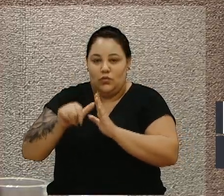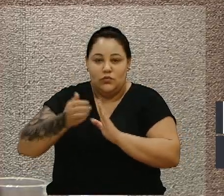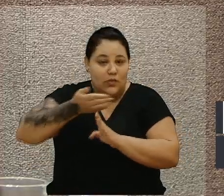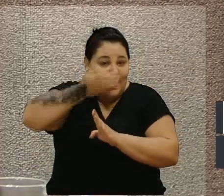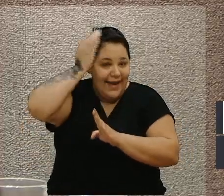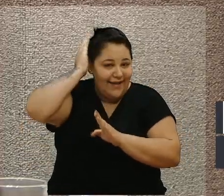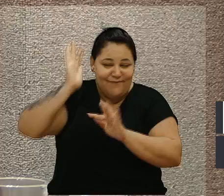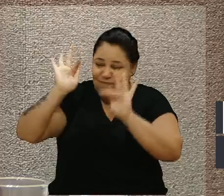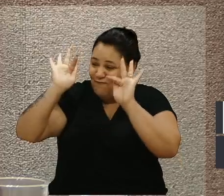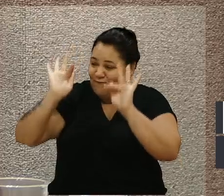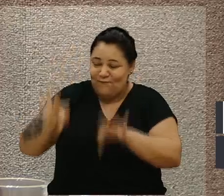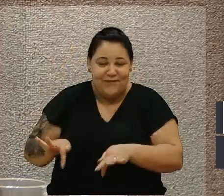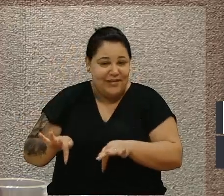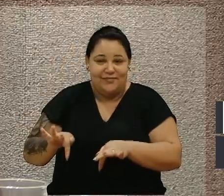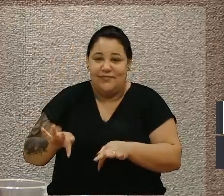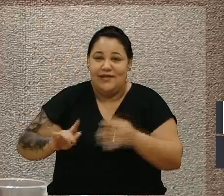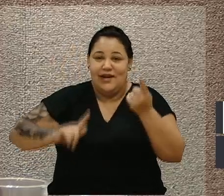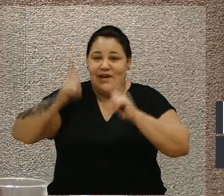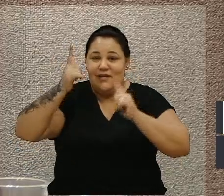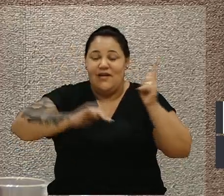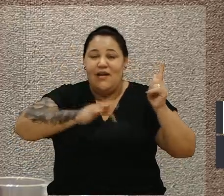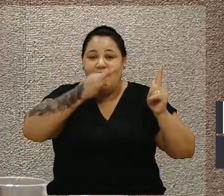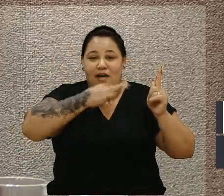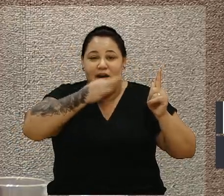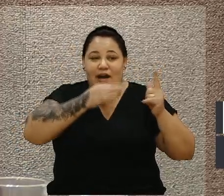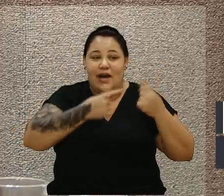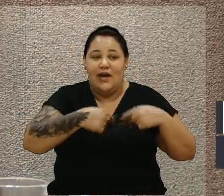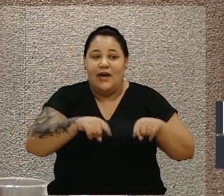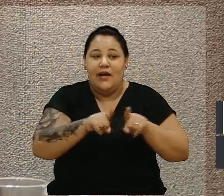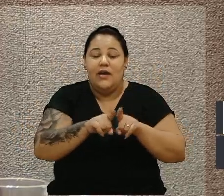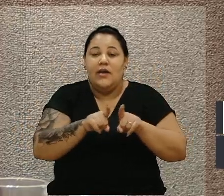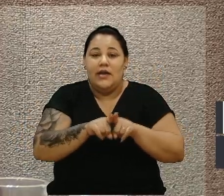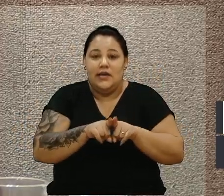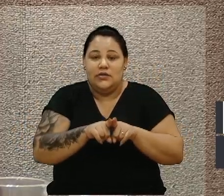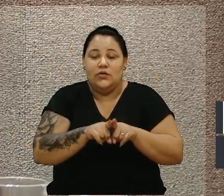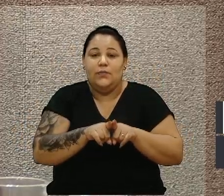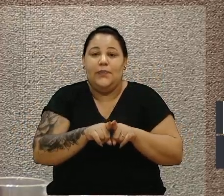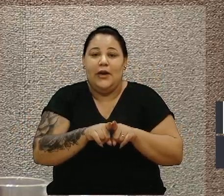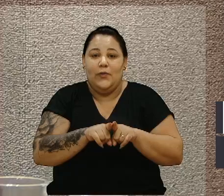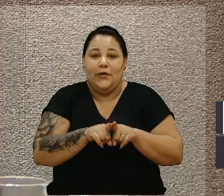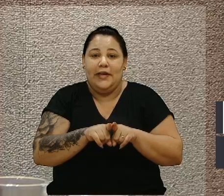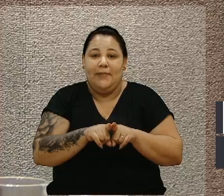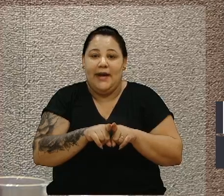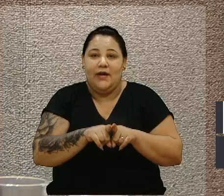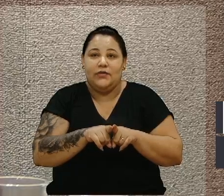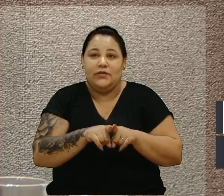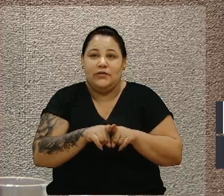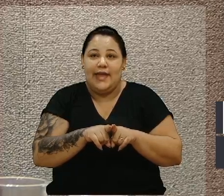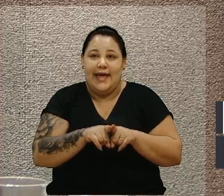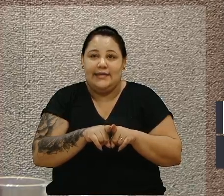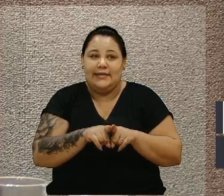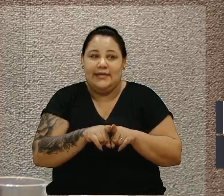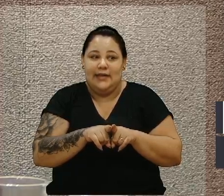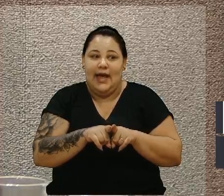Caxias, né, nós já tínhamos 12 escolas se organizando com